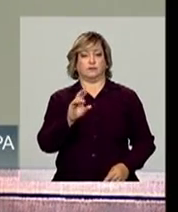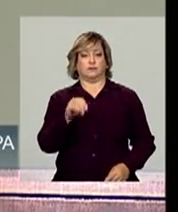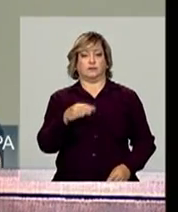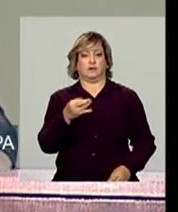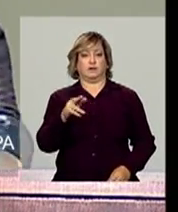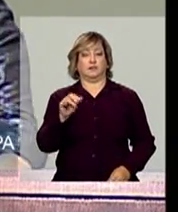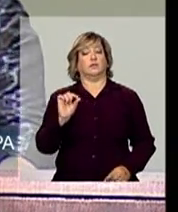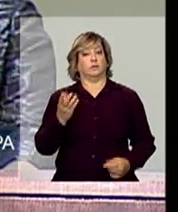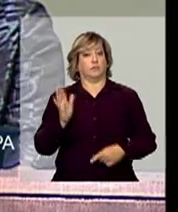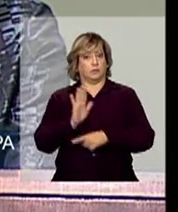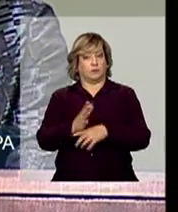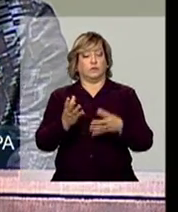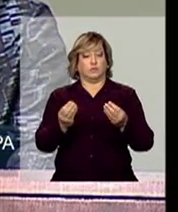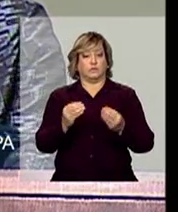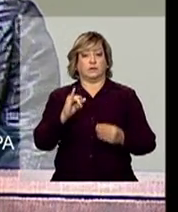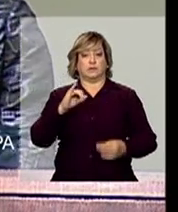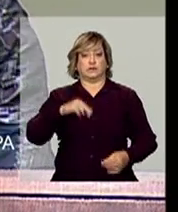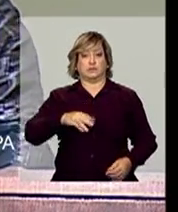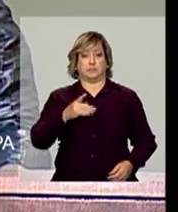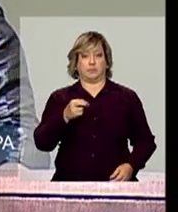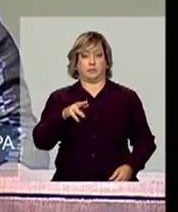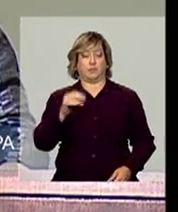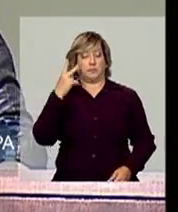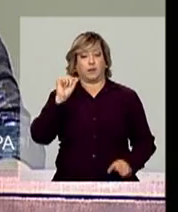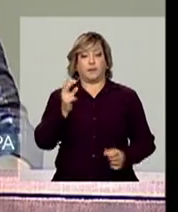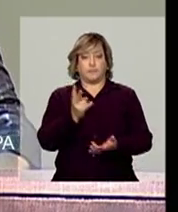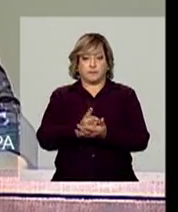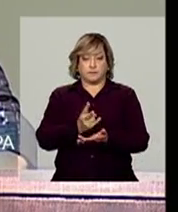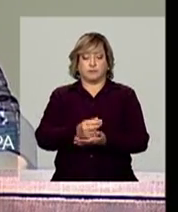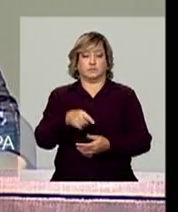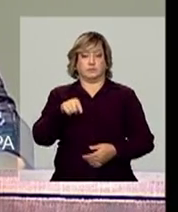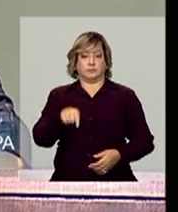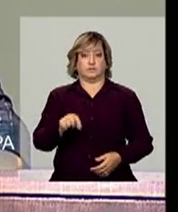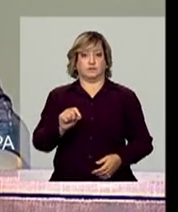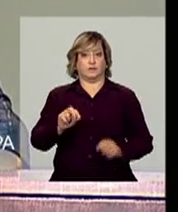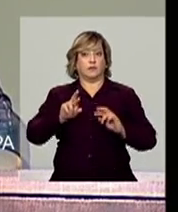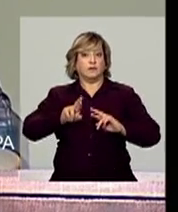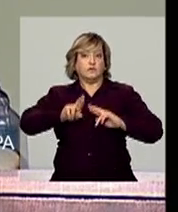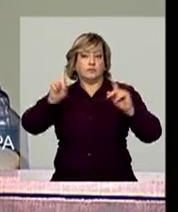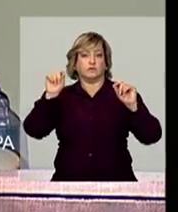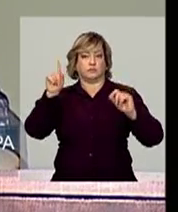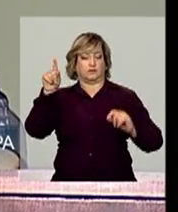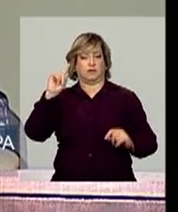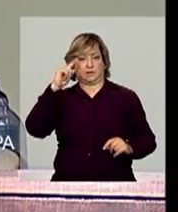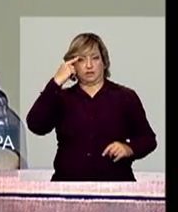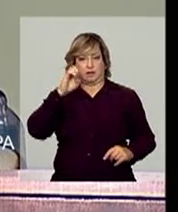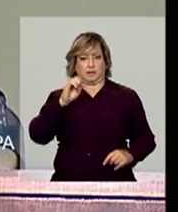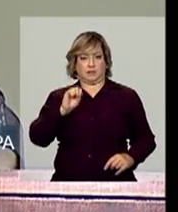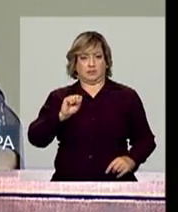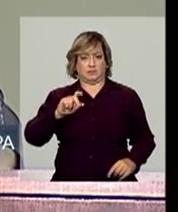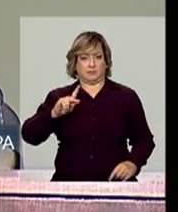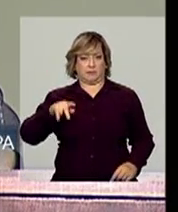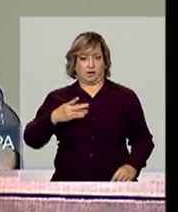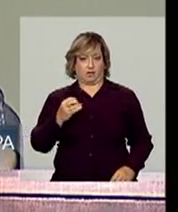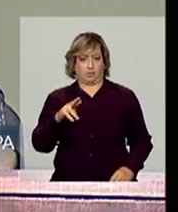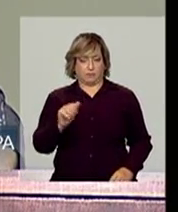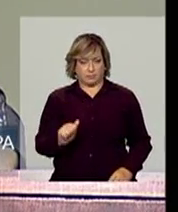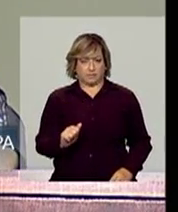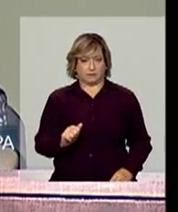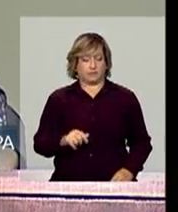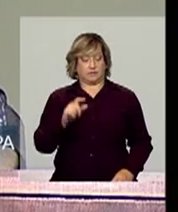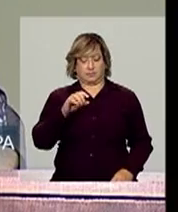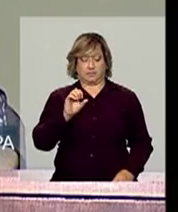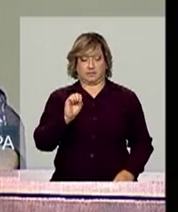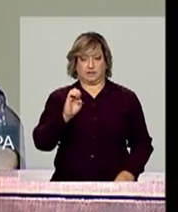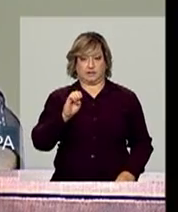Império para manter, ao contrário da América Espanhola, a unidade política